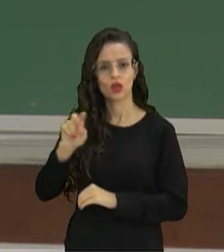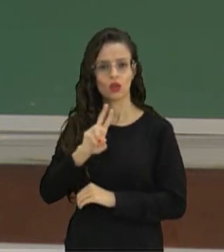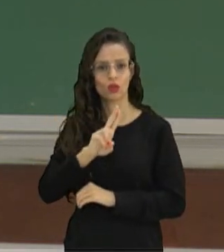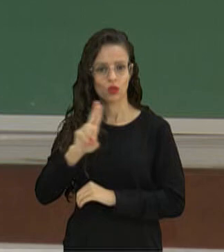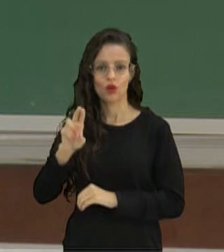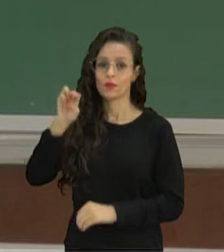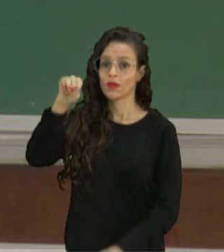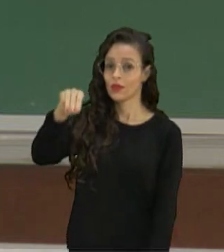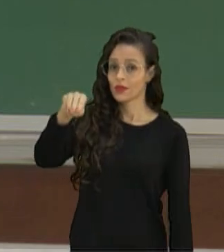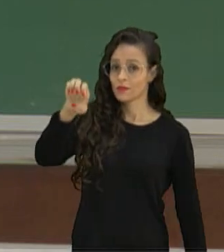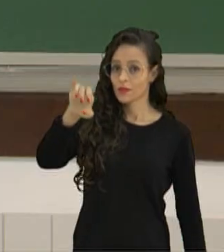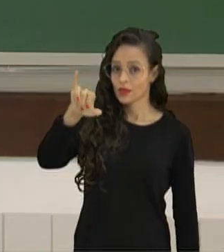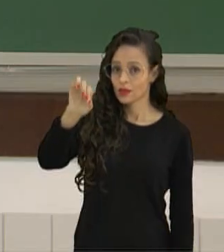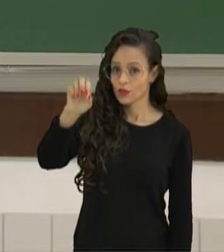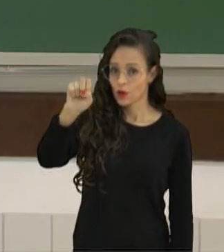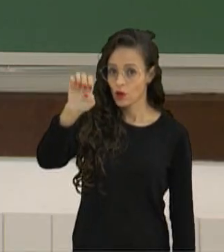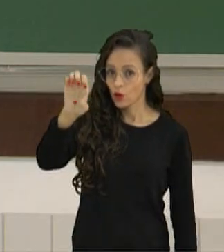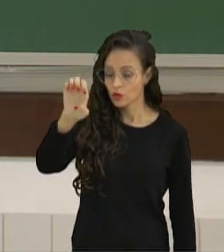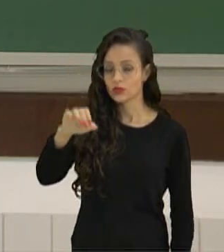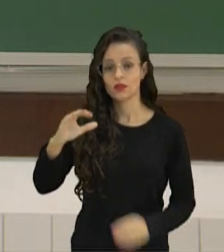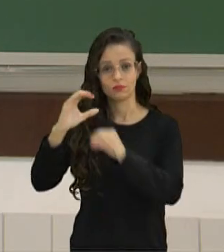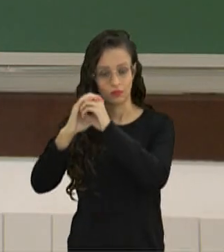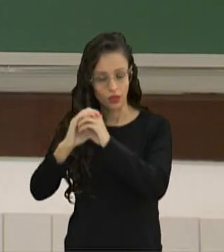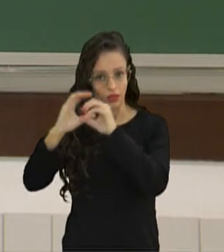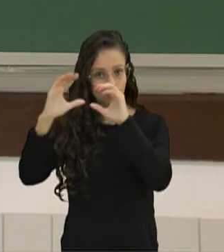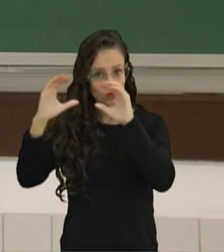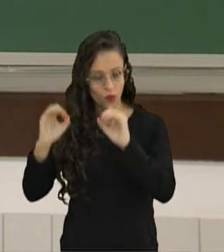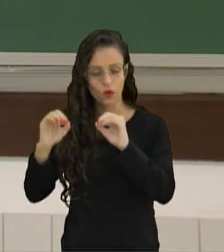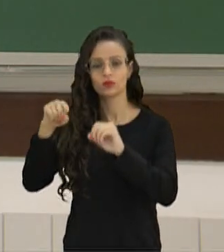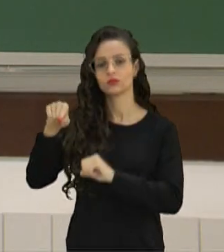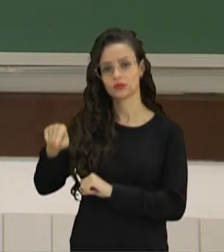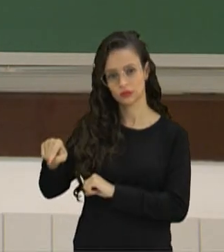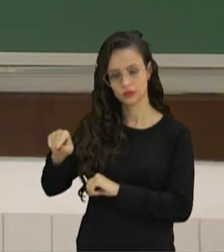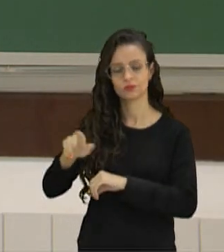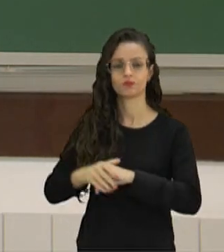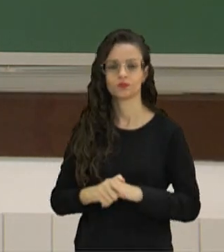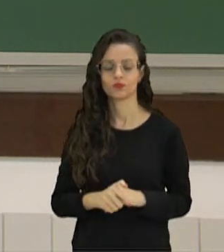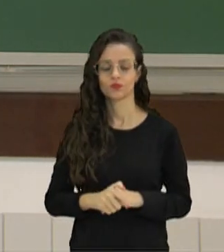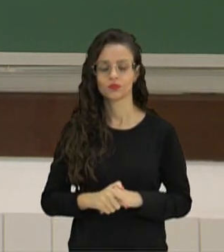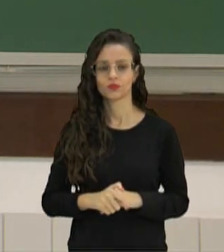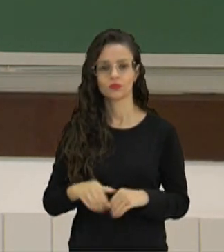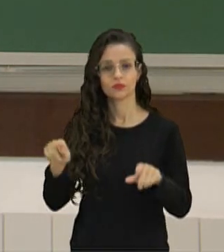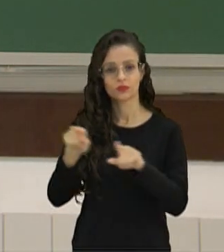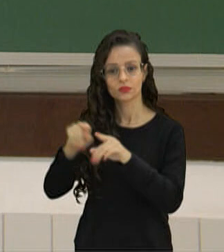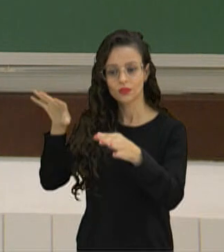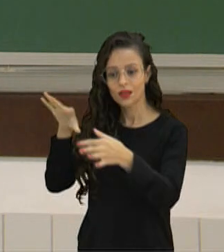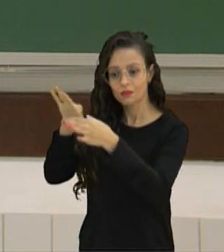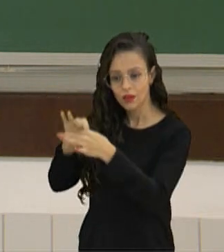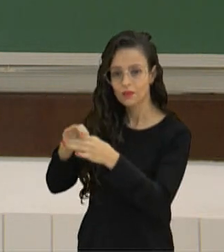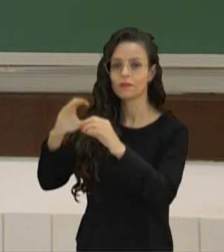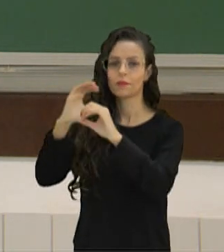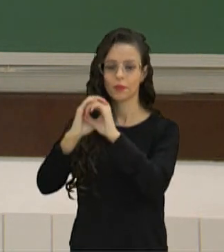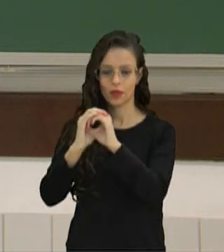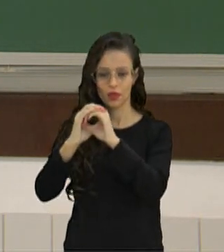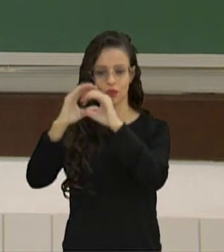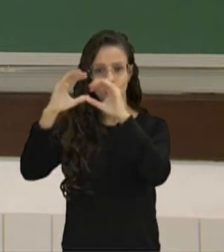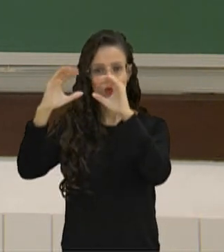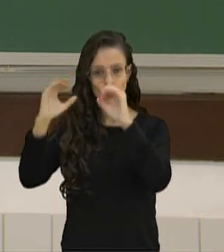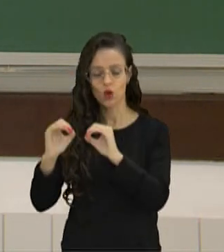de meiose, lembrem, vou falar bastante disso, a qual nós chamamos de meiose. Através da meiose,